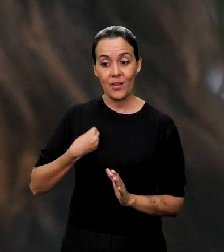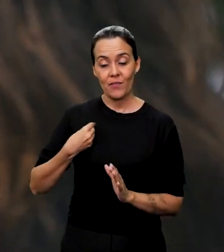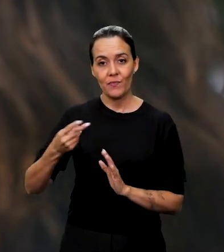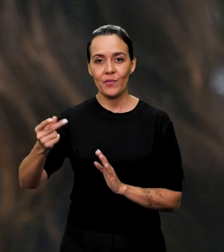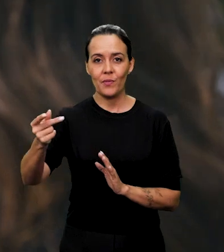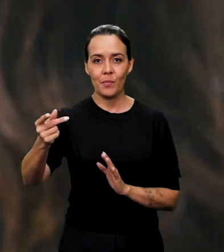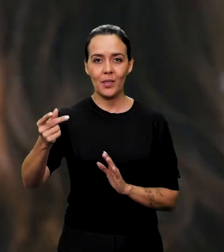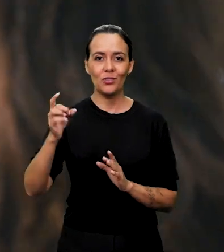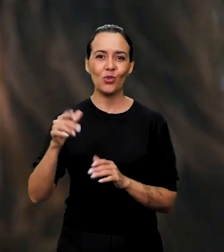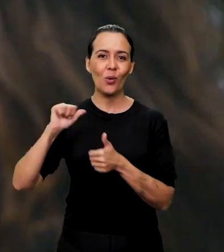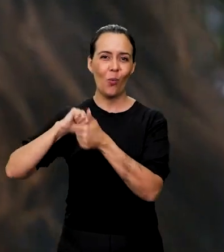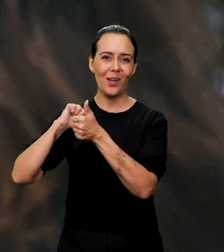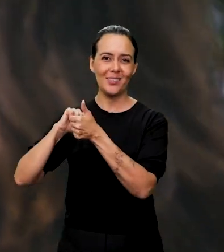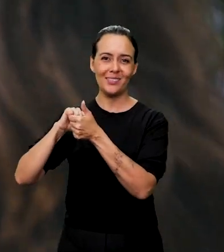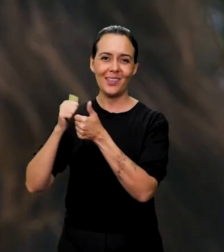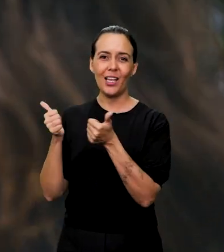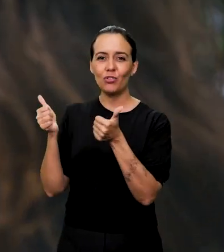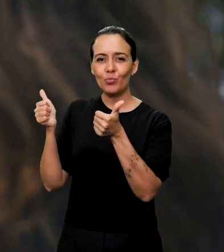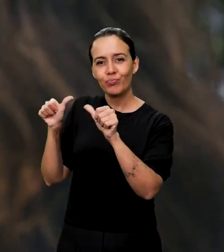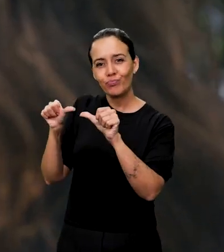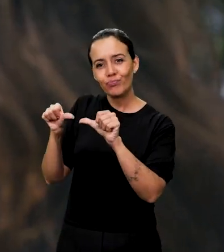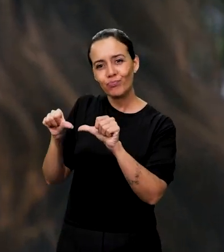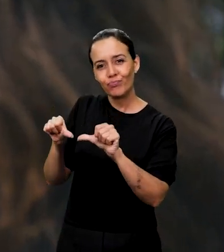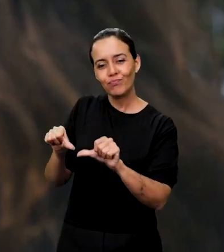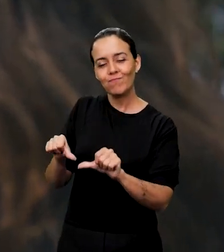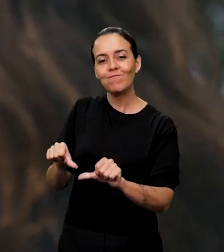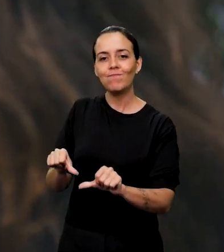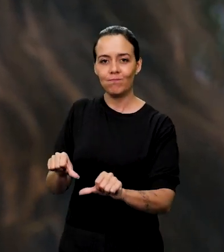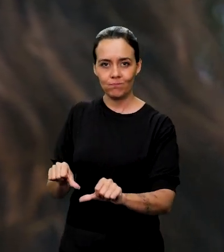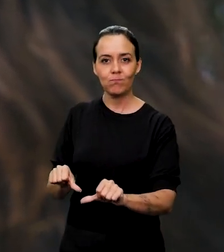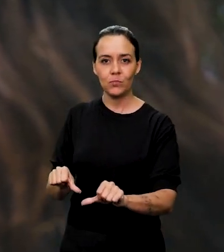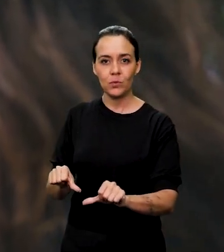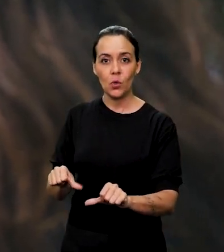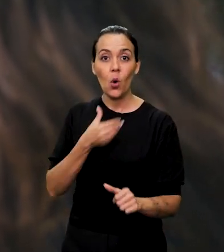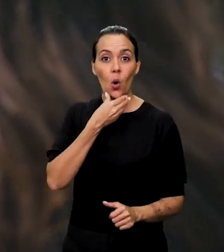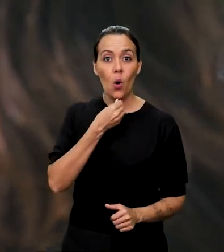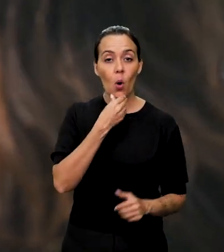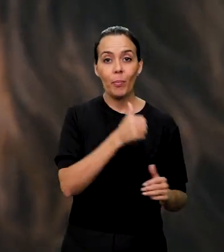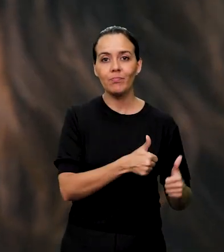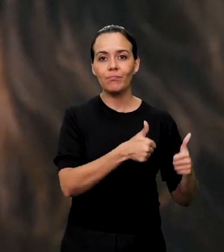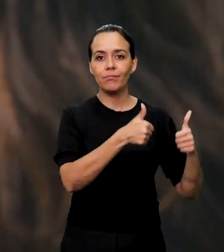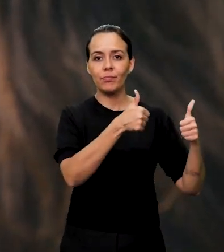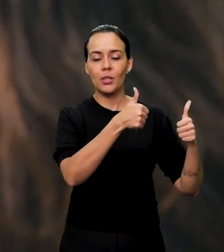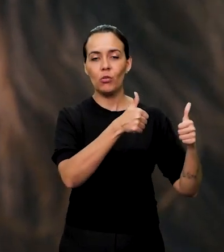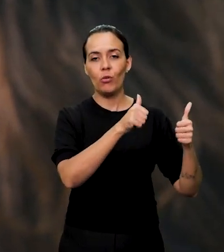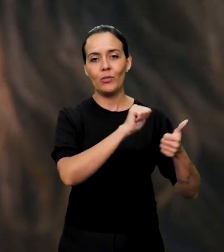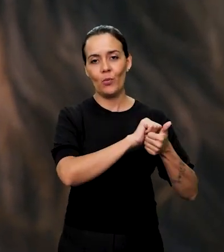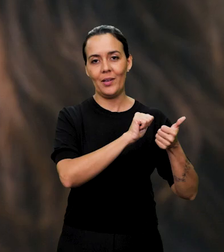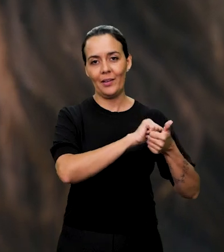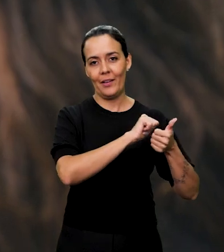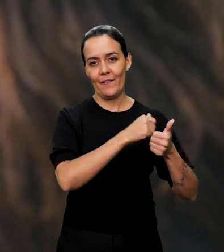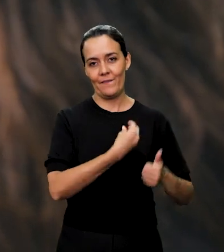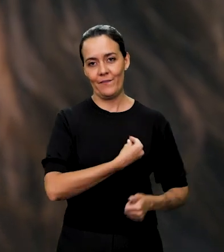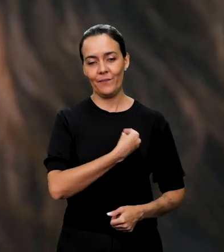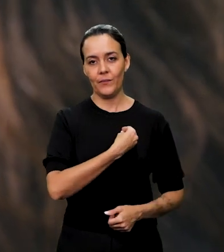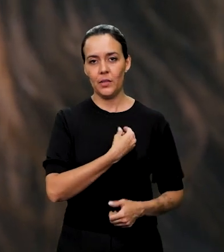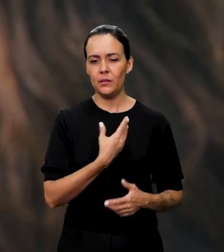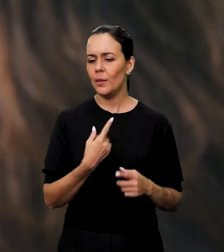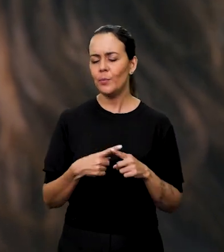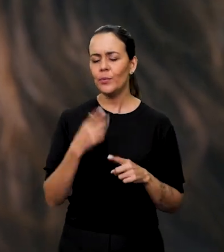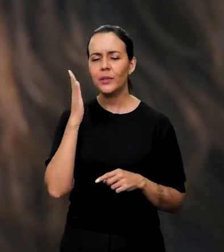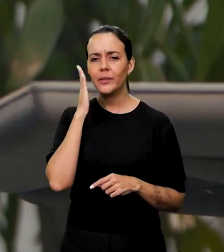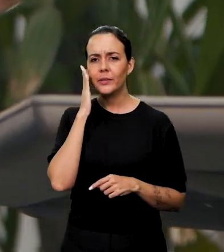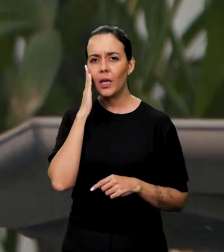vive pior. A qualidade de vida da mulher, mesmo vivendo mais, é pior do que dos homens. E a gente não sabe exatamente o porquê isso